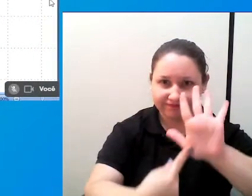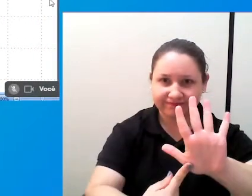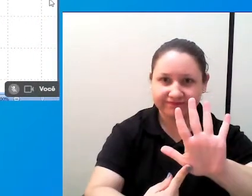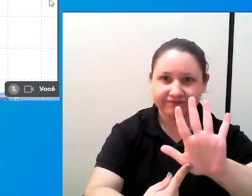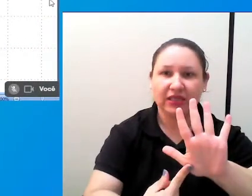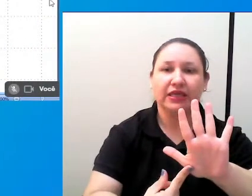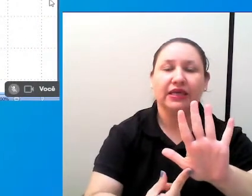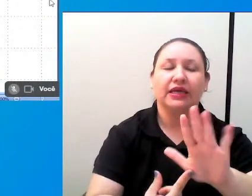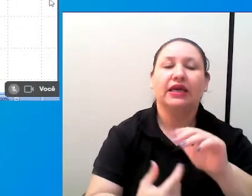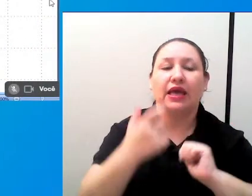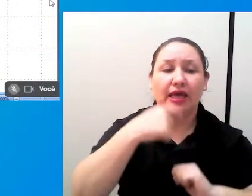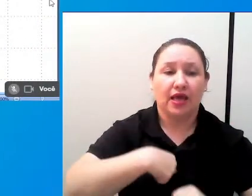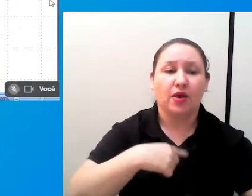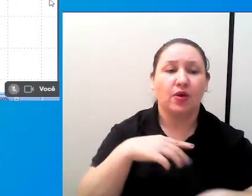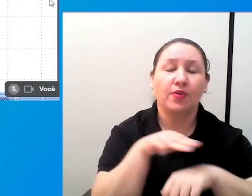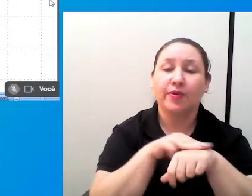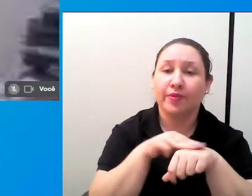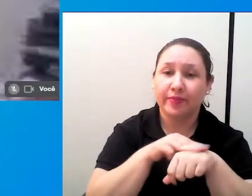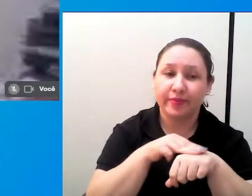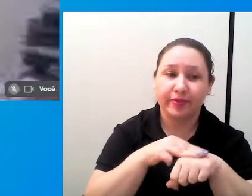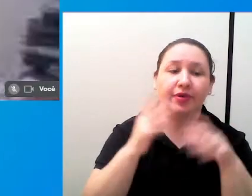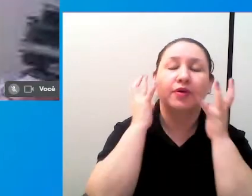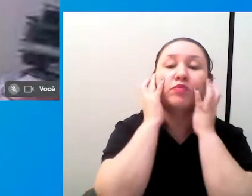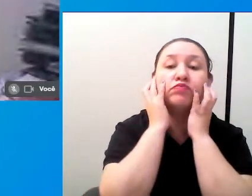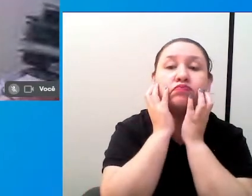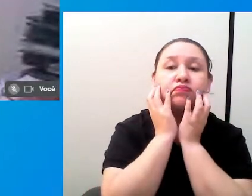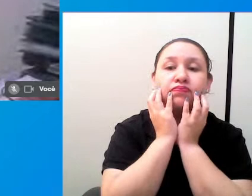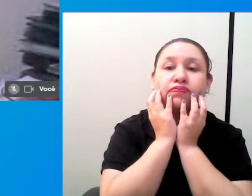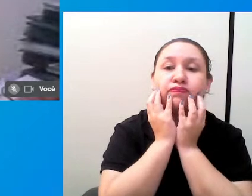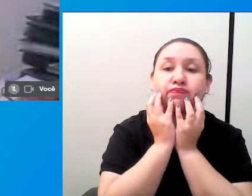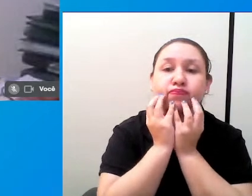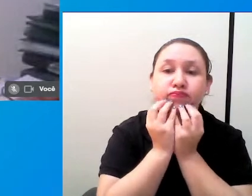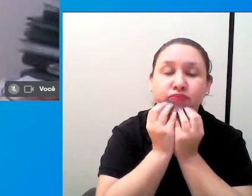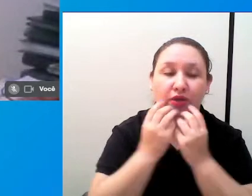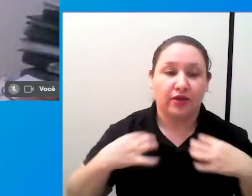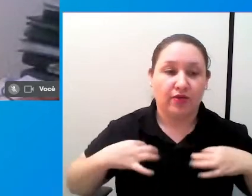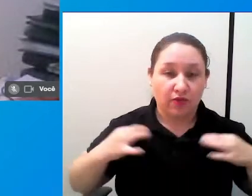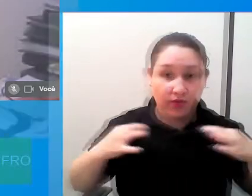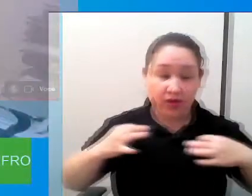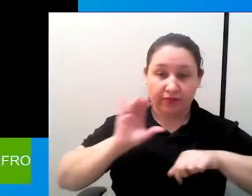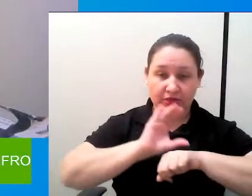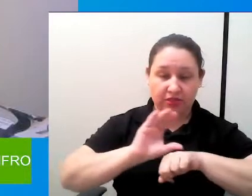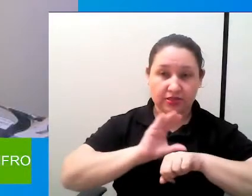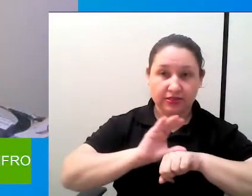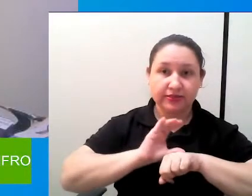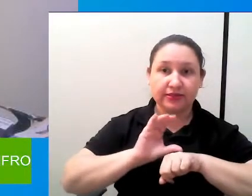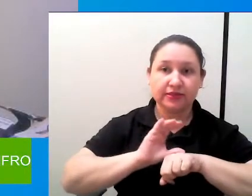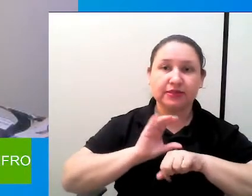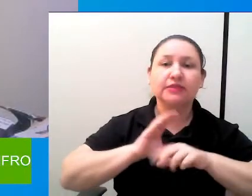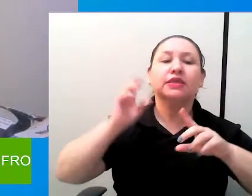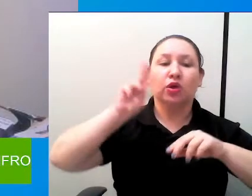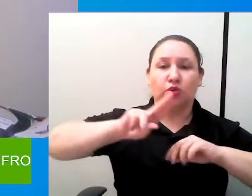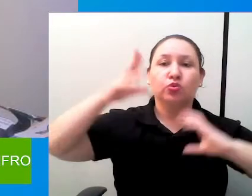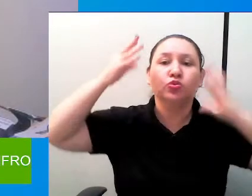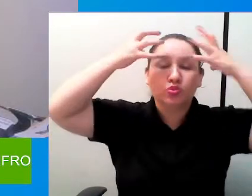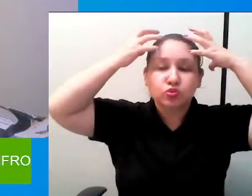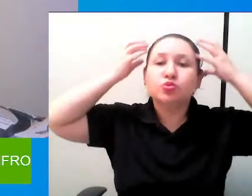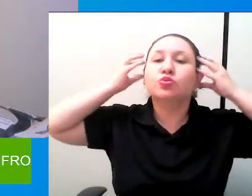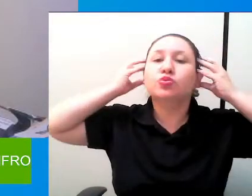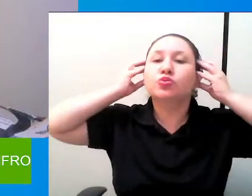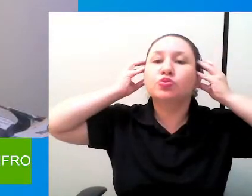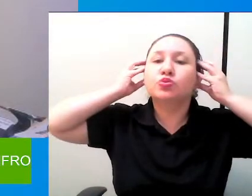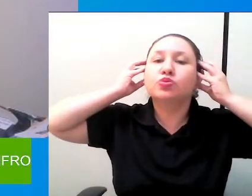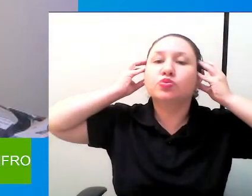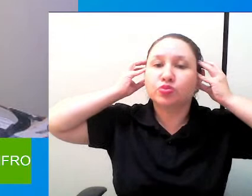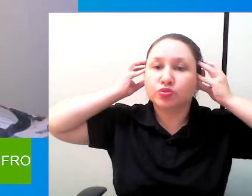e barba grisalho, uso uma camiseta cinza, estou utilizando fones de ouvido e estou aqui na